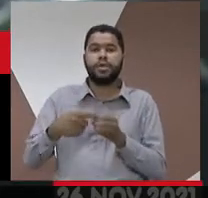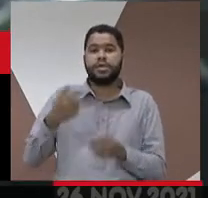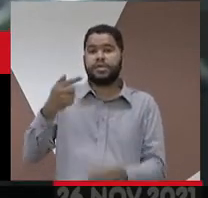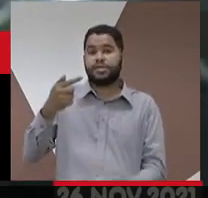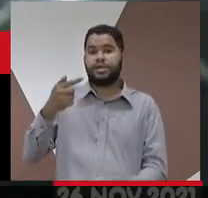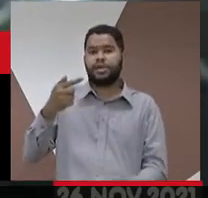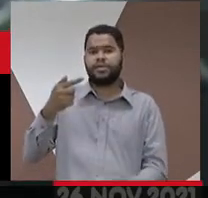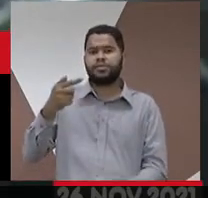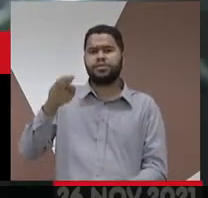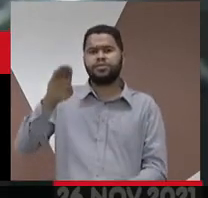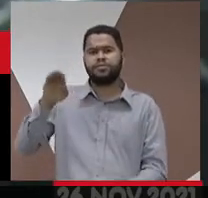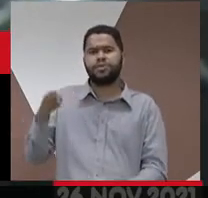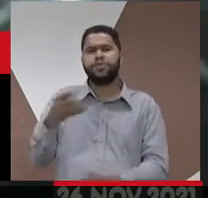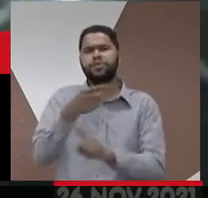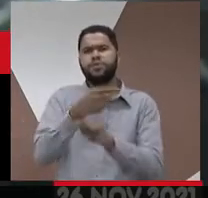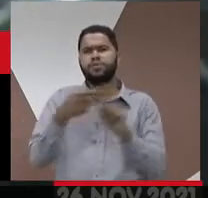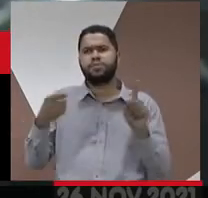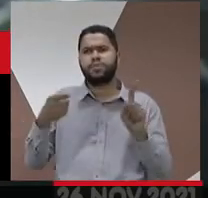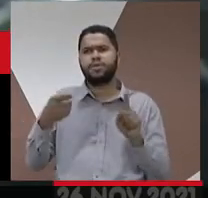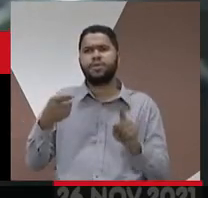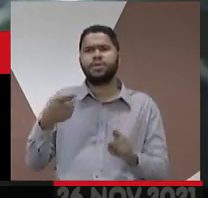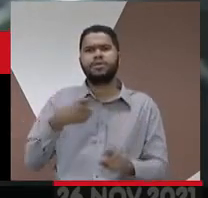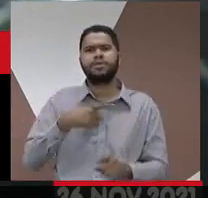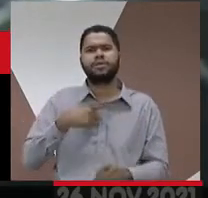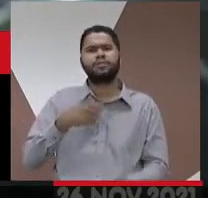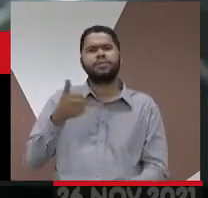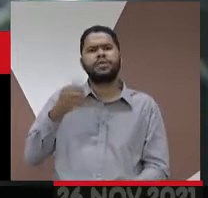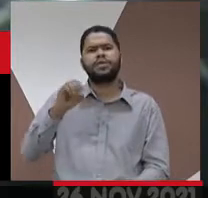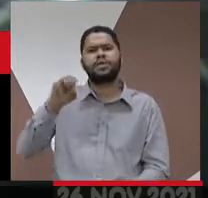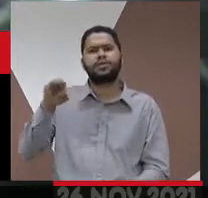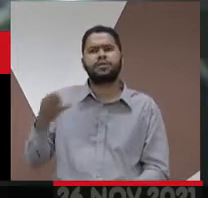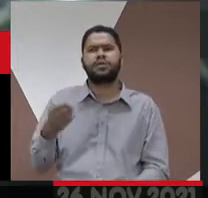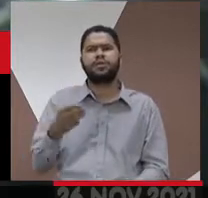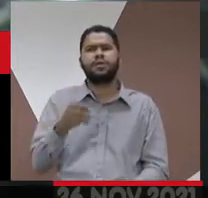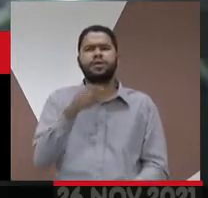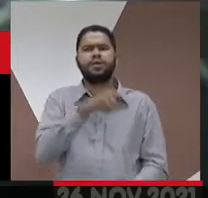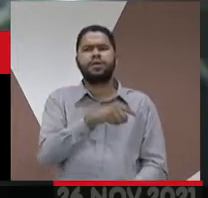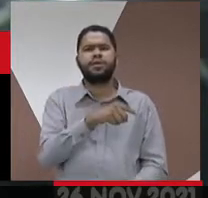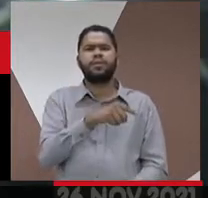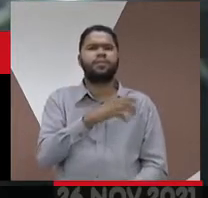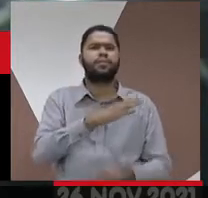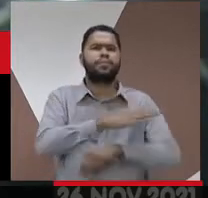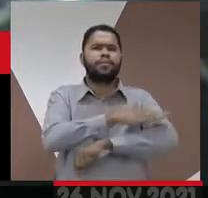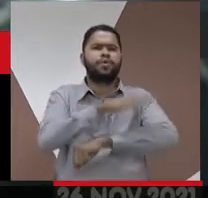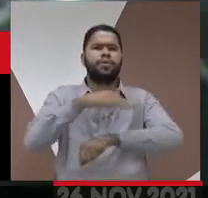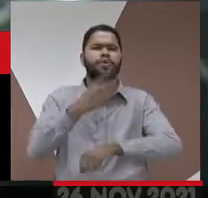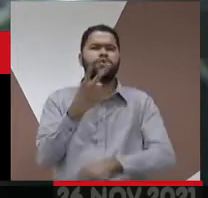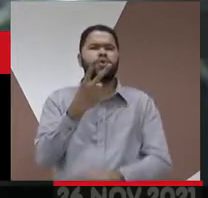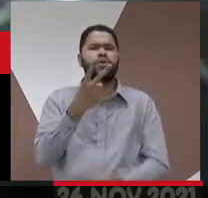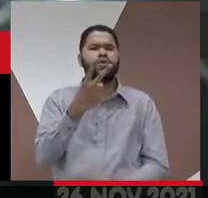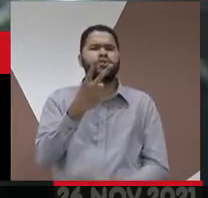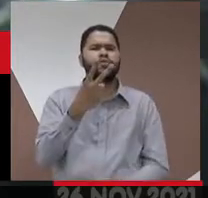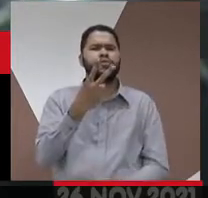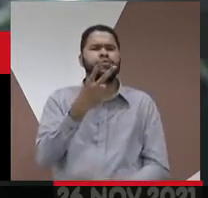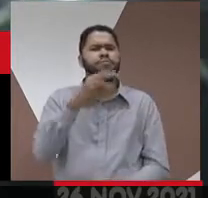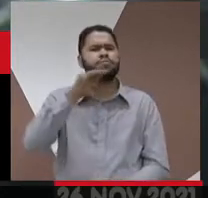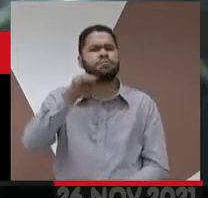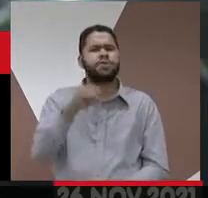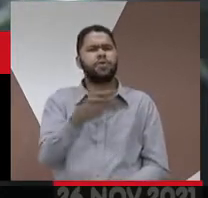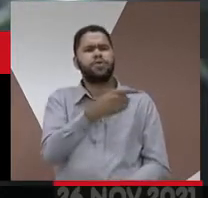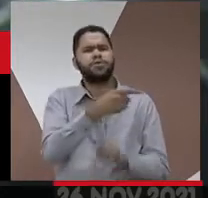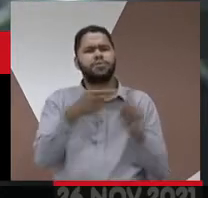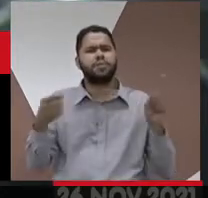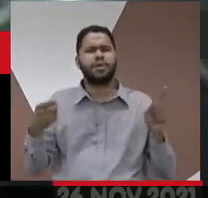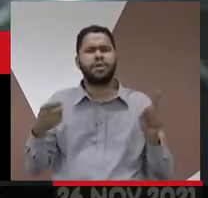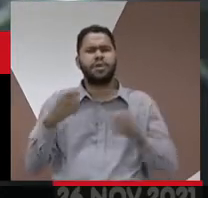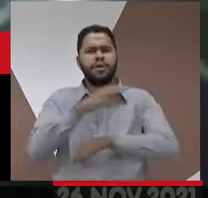meio, que tem 110 mil habitantes, Brumadinho recebeu 2 milhões e meio. Não. Pessoal, Brumadinho